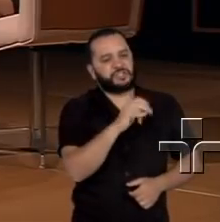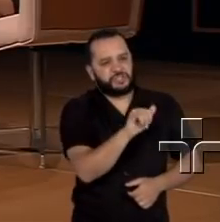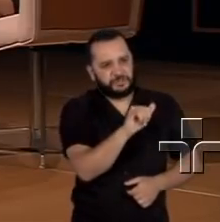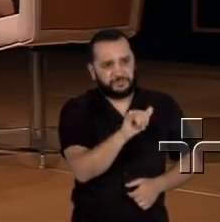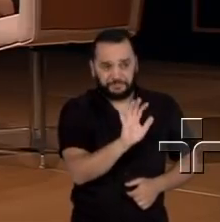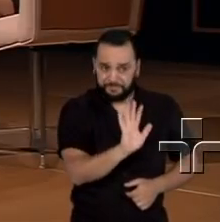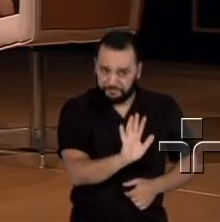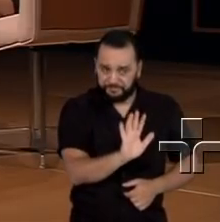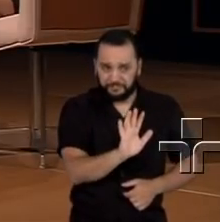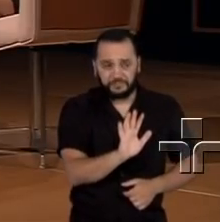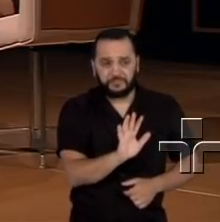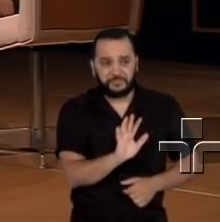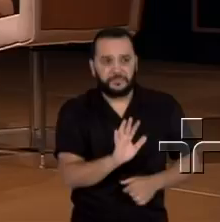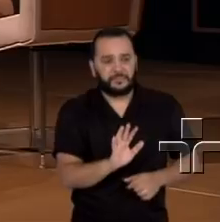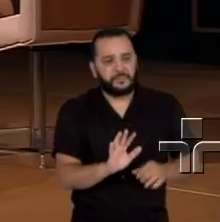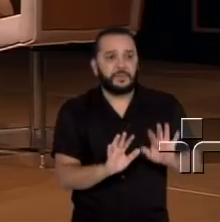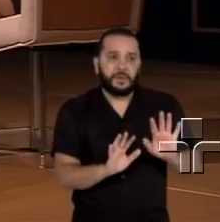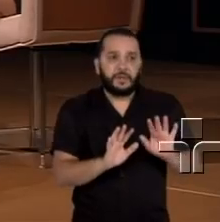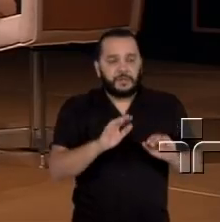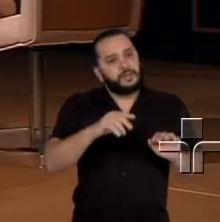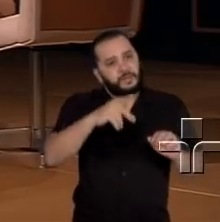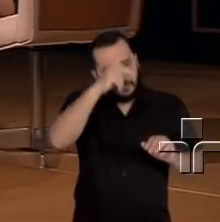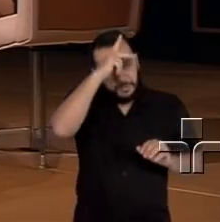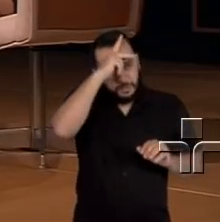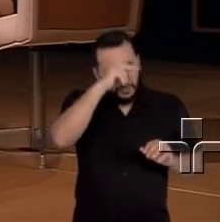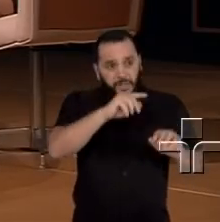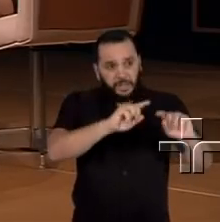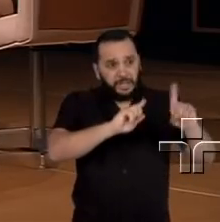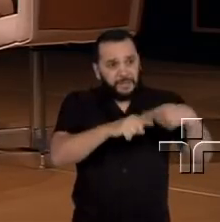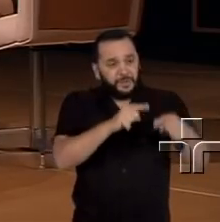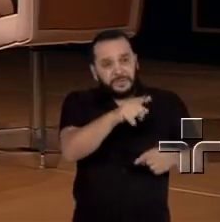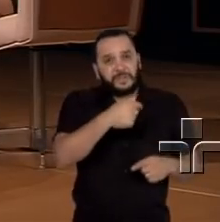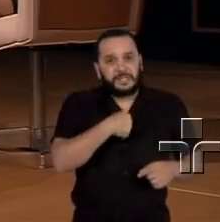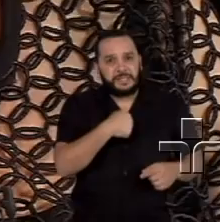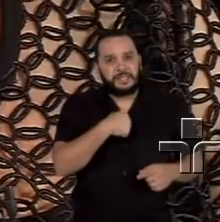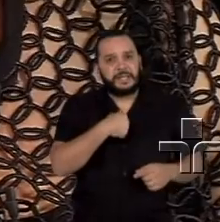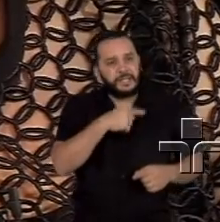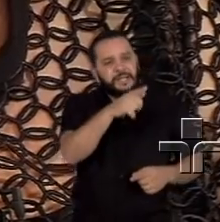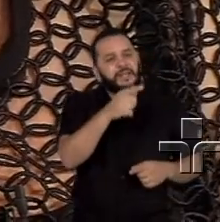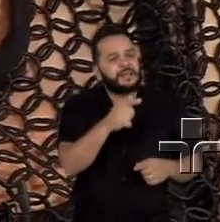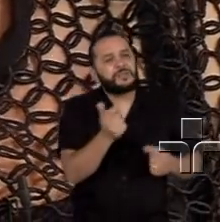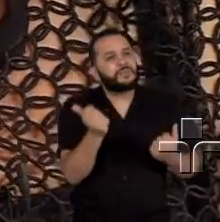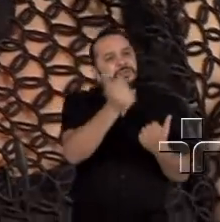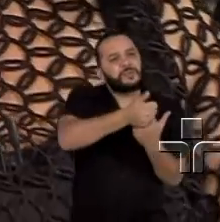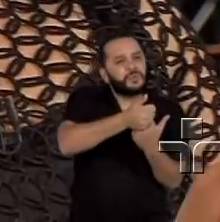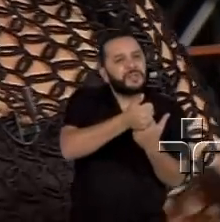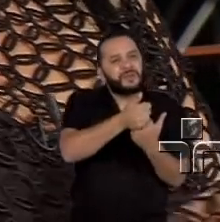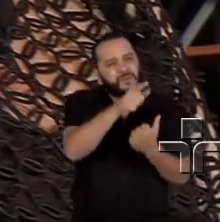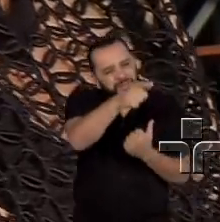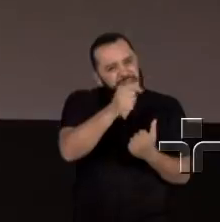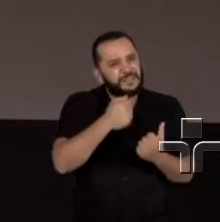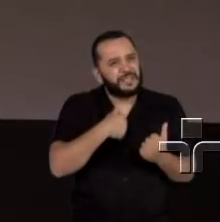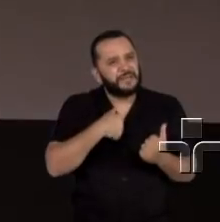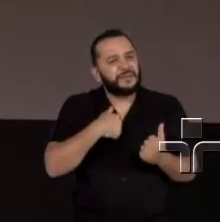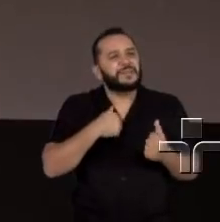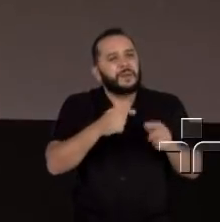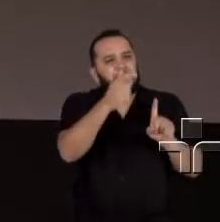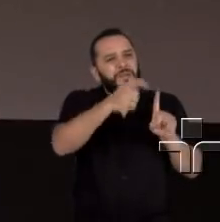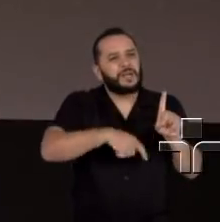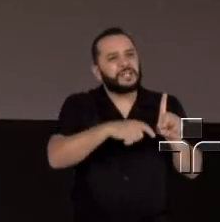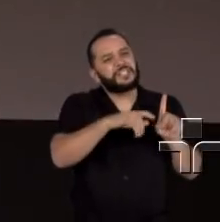depois você foi chamada para fazer fazer a Yara, né, a naquela Yara. Reconstituição. Como é que foi essa experiência dele? A